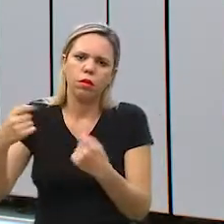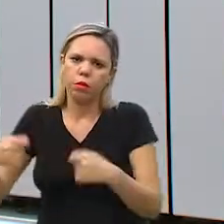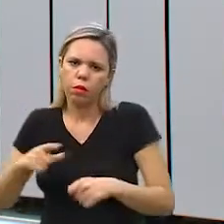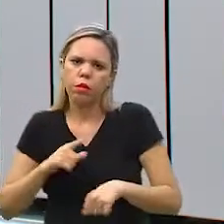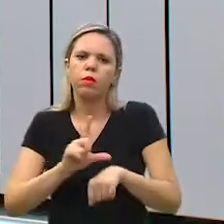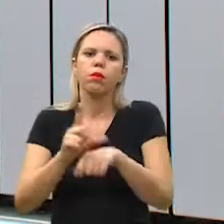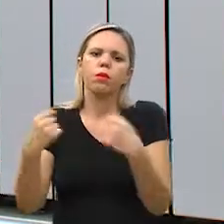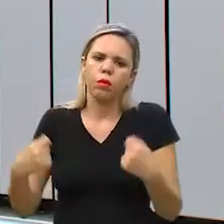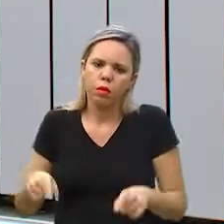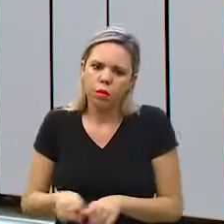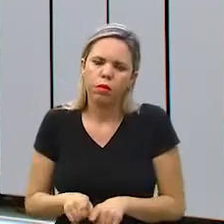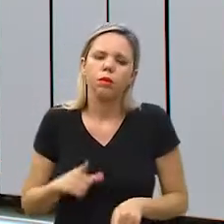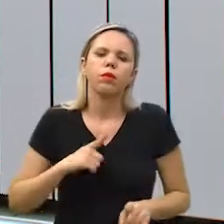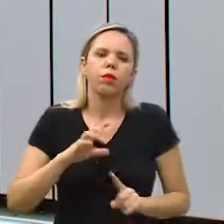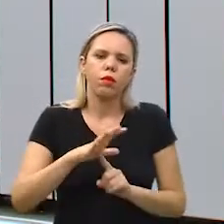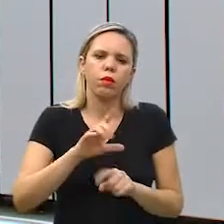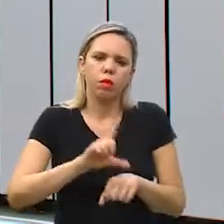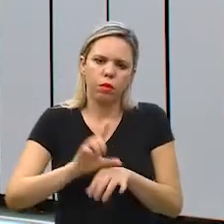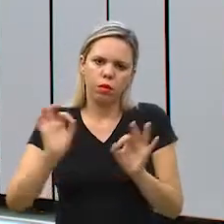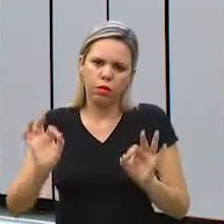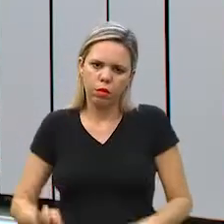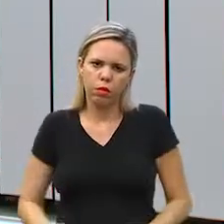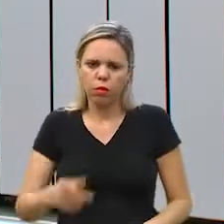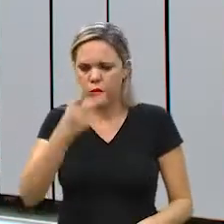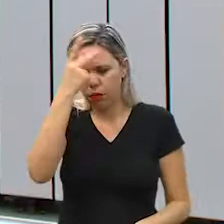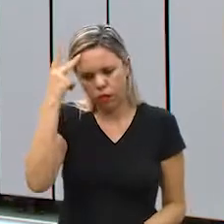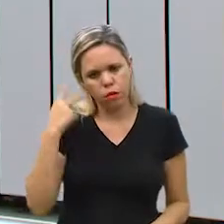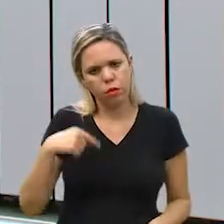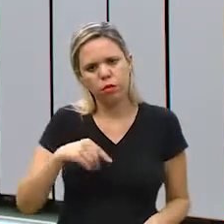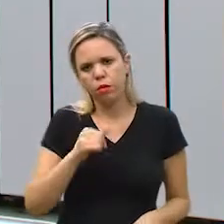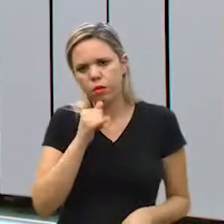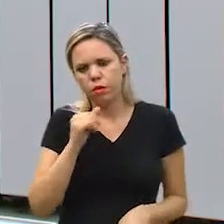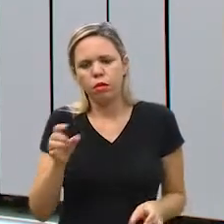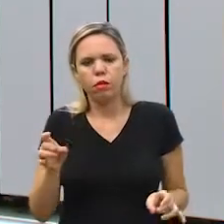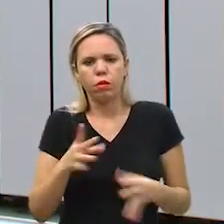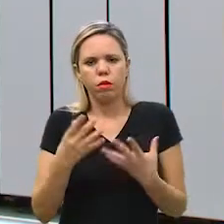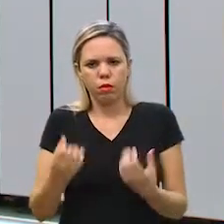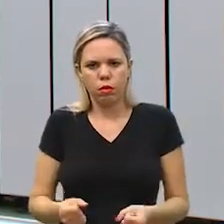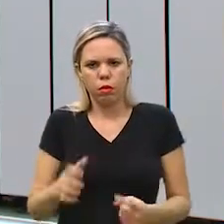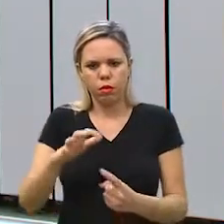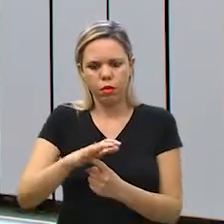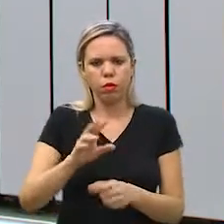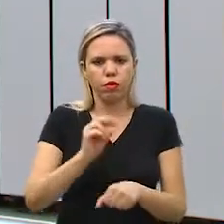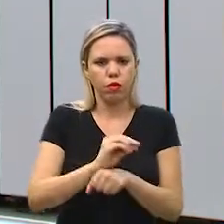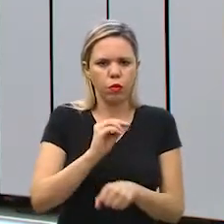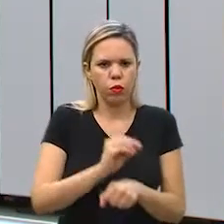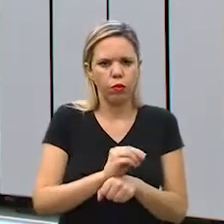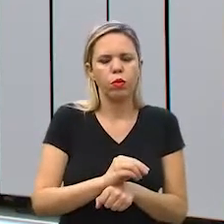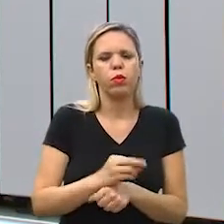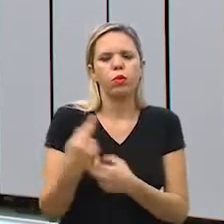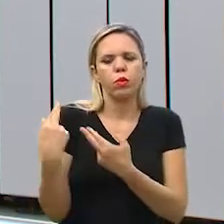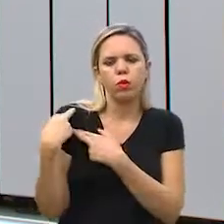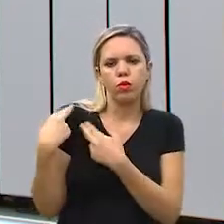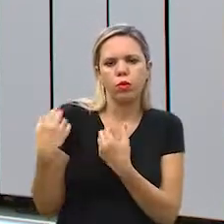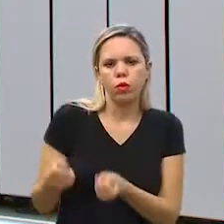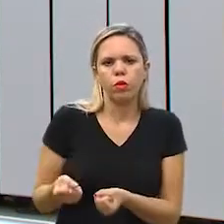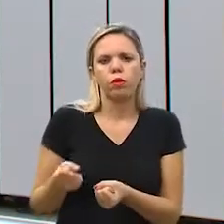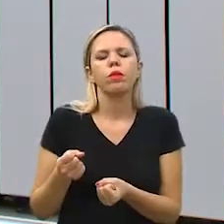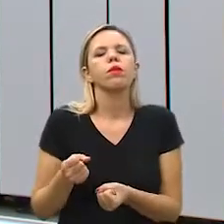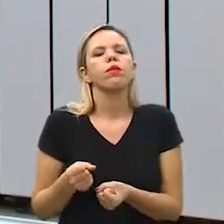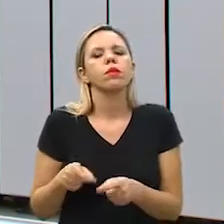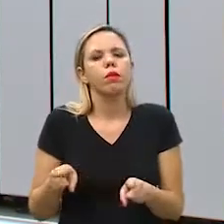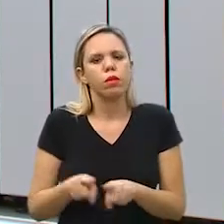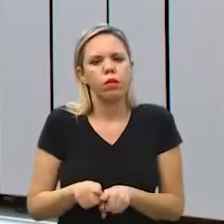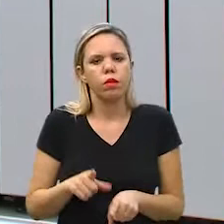um comércio, mas um comércio onde aquela pessoa que acaba adotando aquela praça, colocando o comércio, ele adote a praça, para